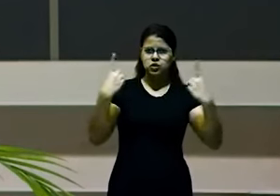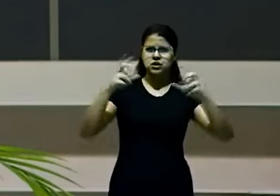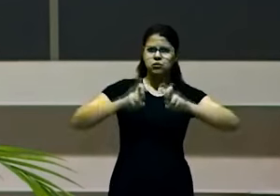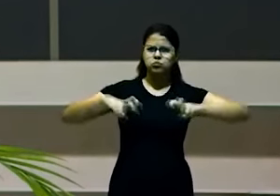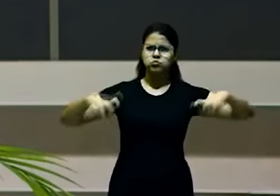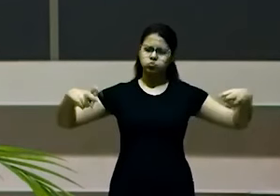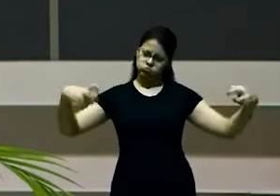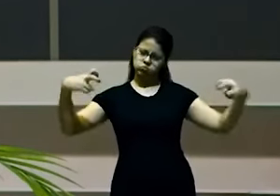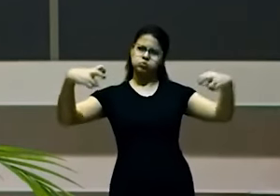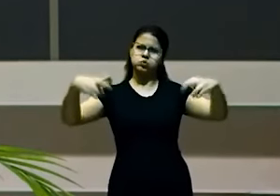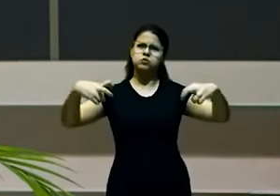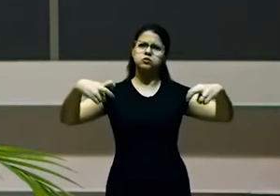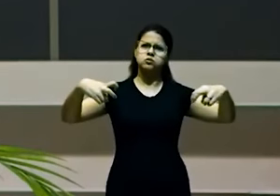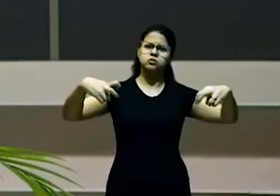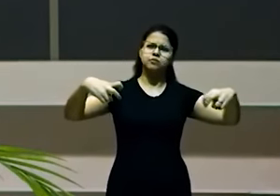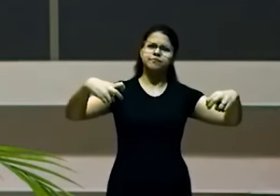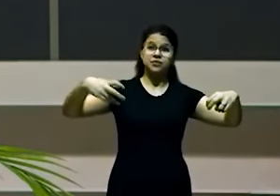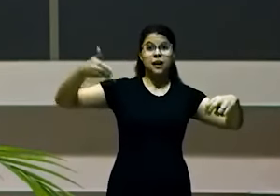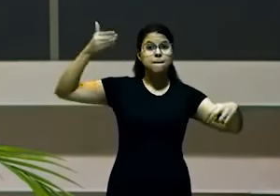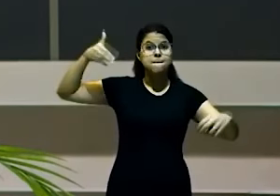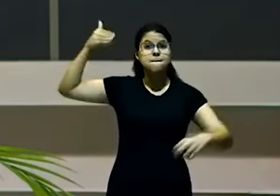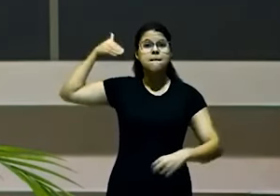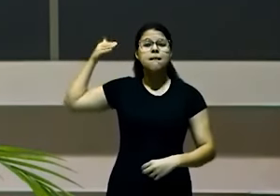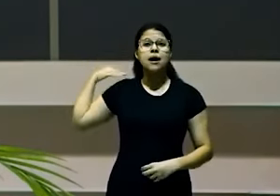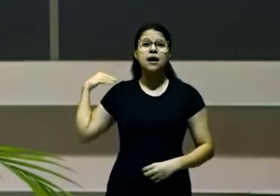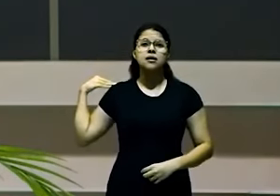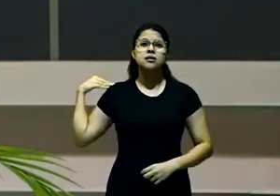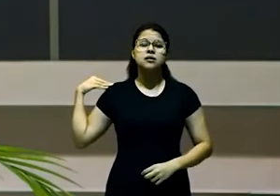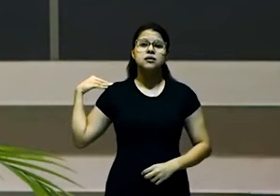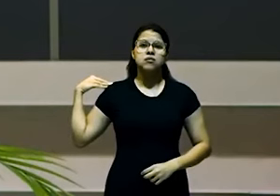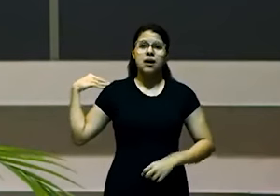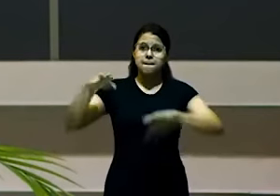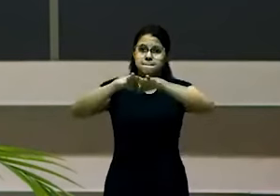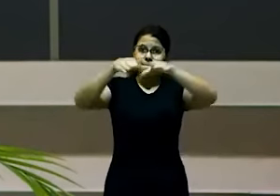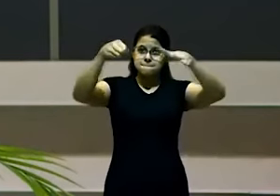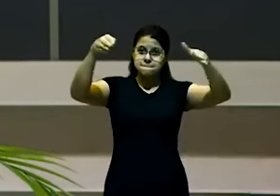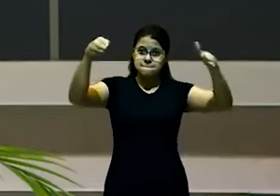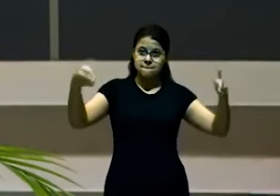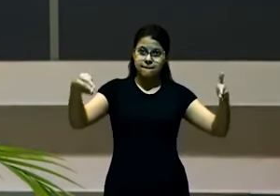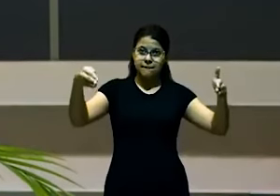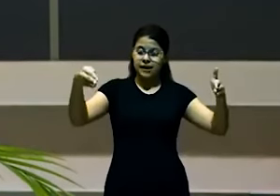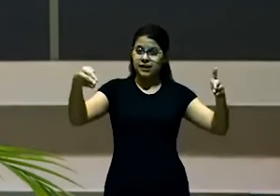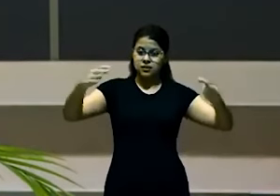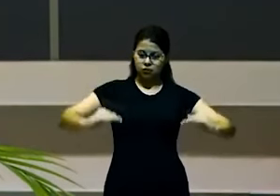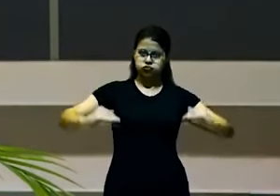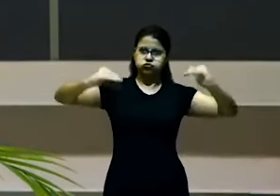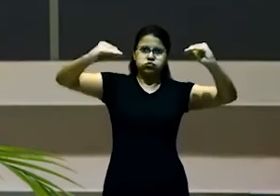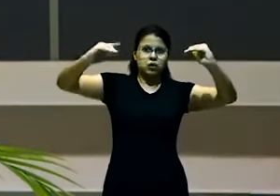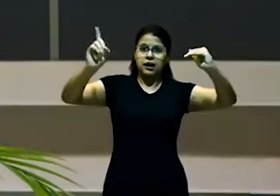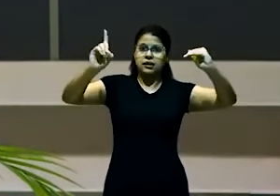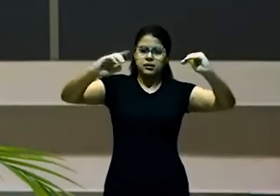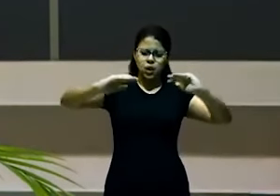mesa e naquela época era costume as mesas elas eram não eram altas como eram hoje eram mesas bem